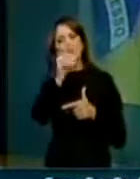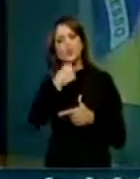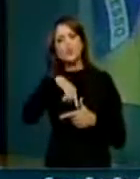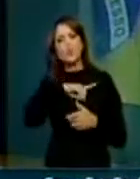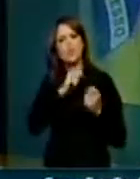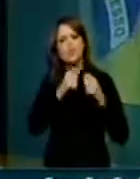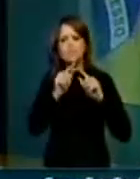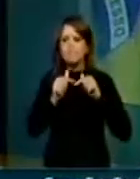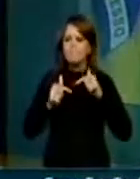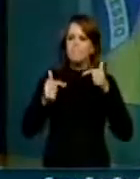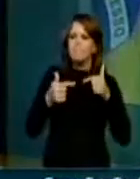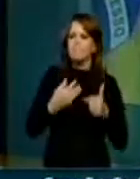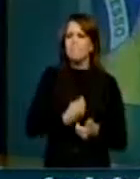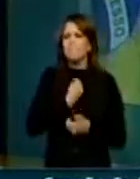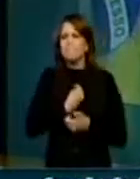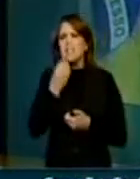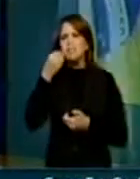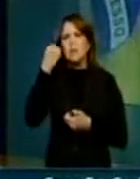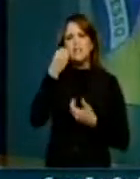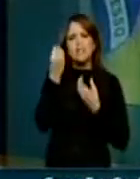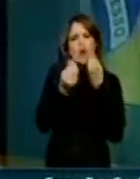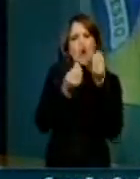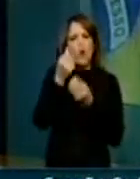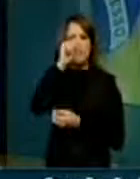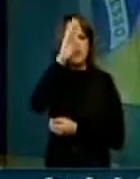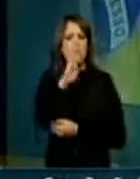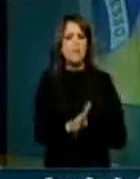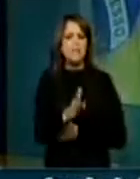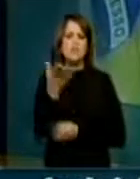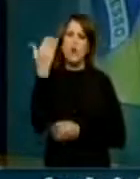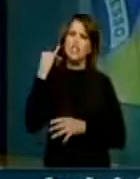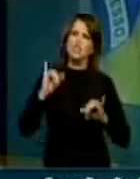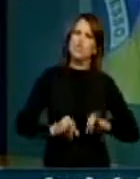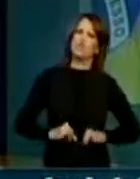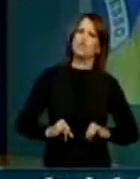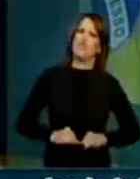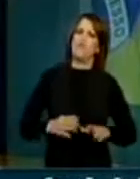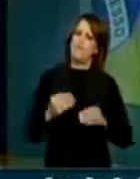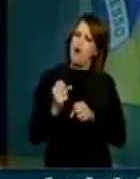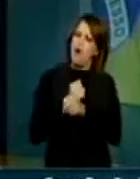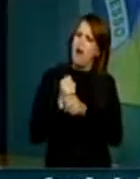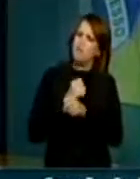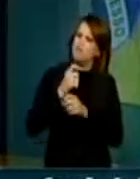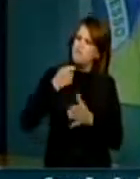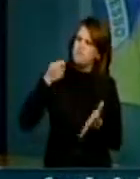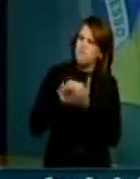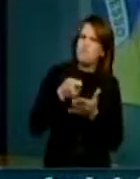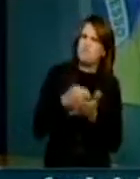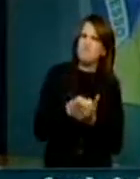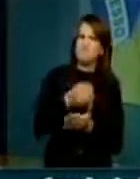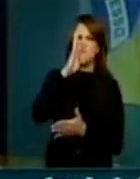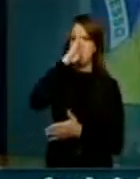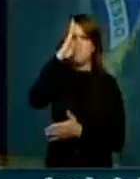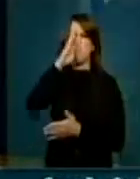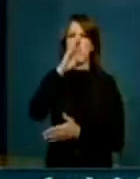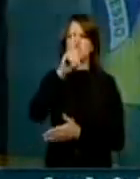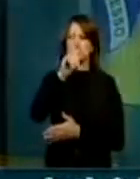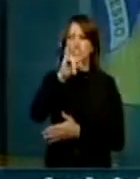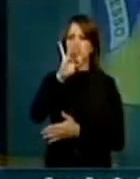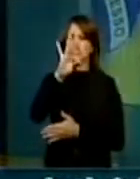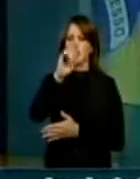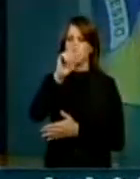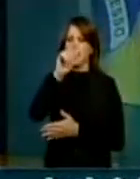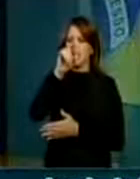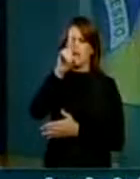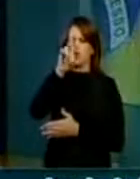nós pudéssemos vivenciar o que o Brasil sofreu durante os anos da ditadura e pudéssemos fechar